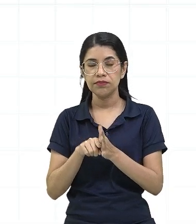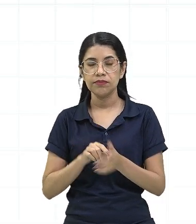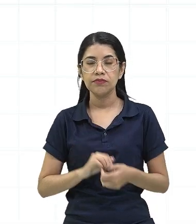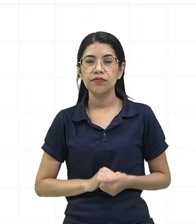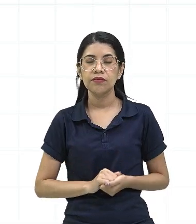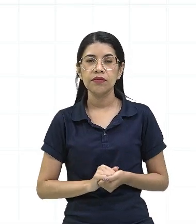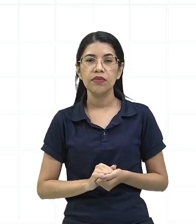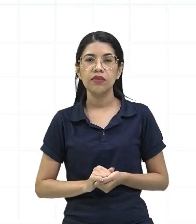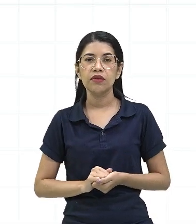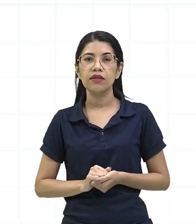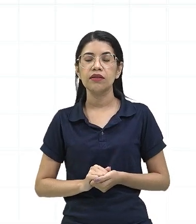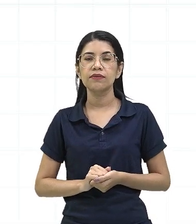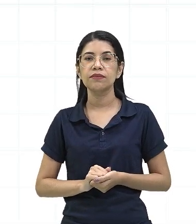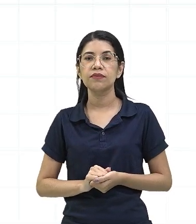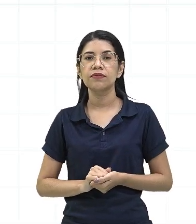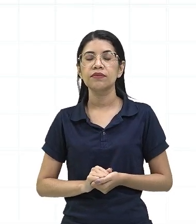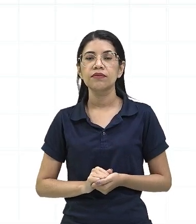Foram